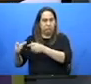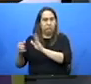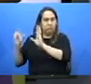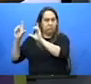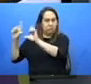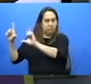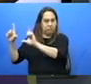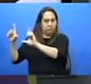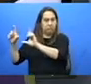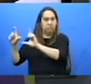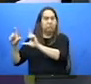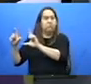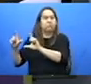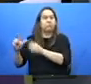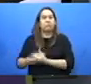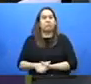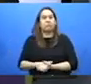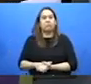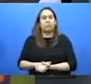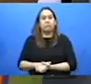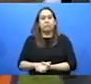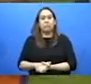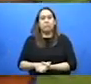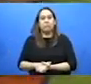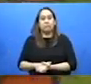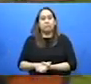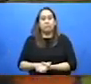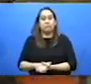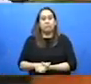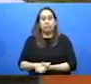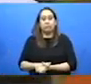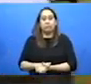Vamos ver como é que ficou o nosso experimento do segundo ano? Olha só.